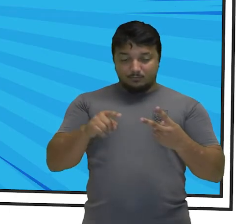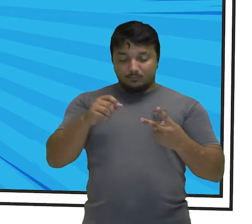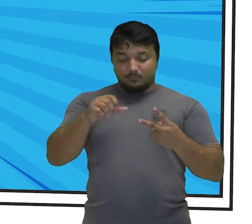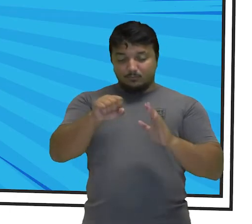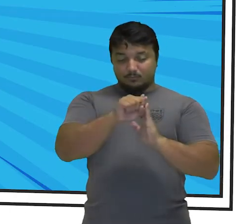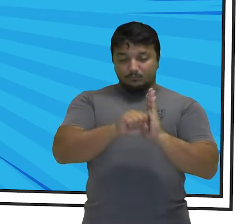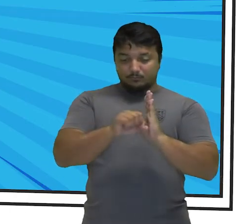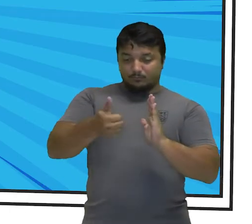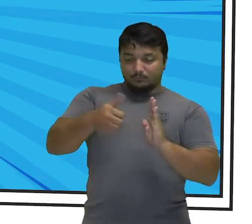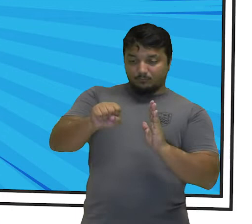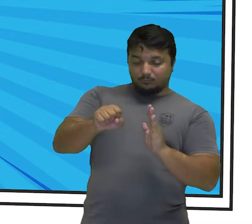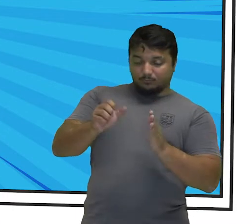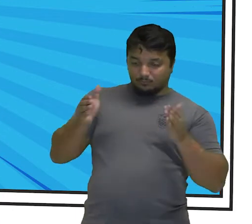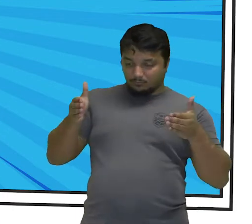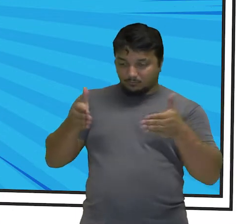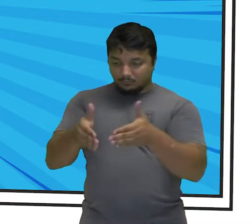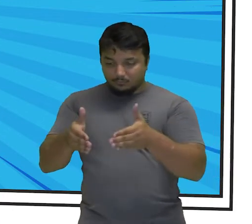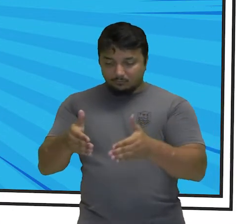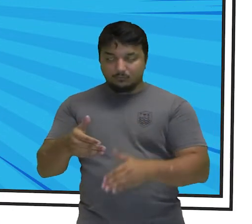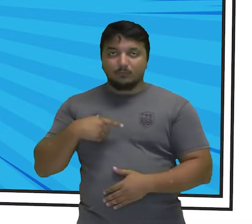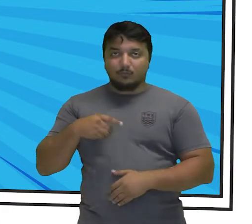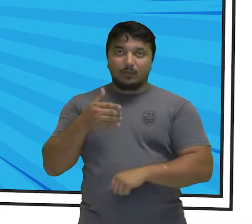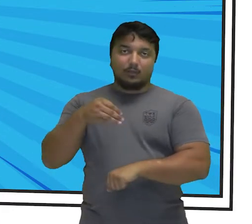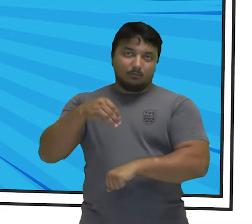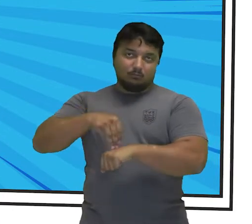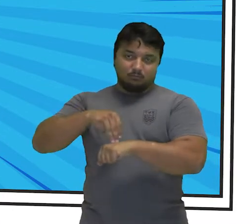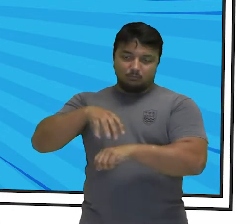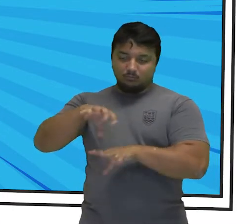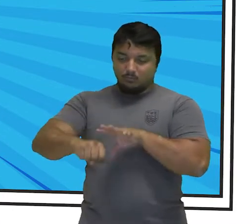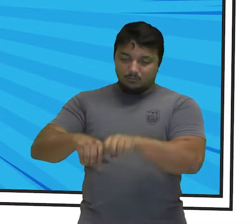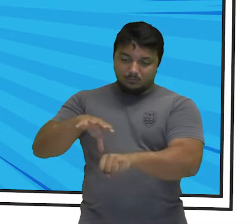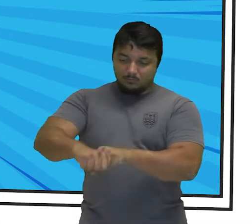Século XVIII, mineração.